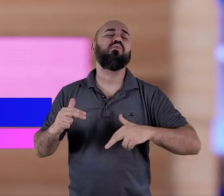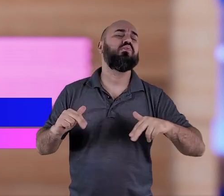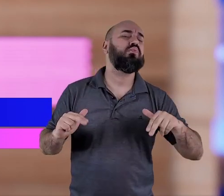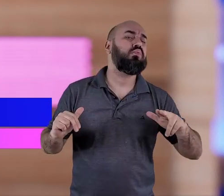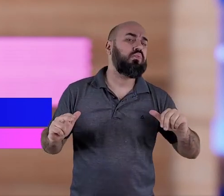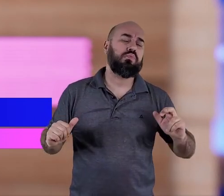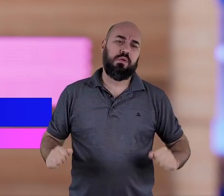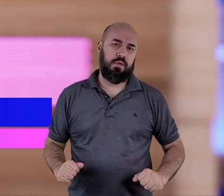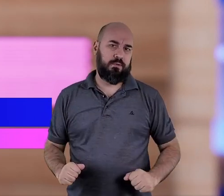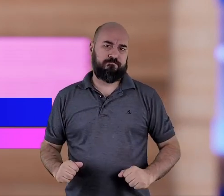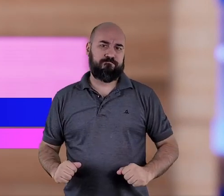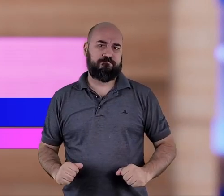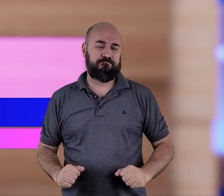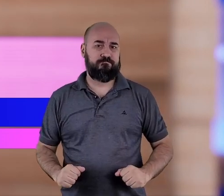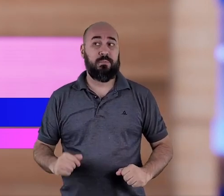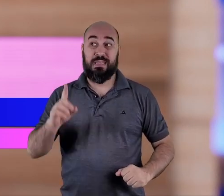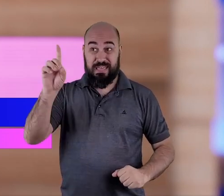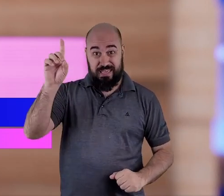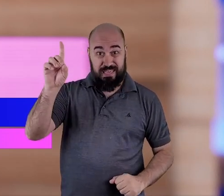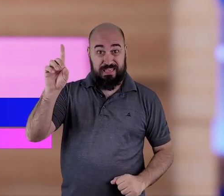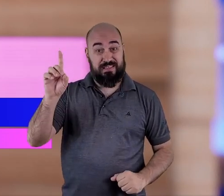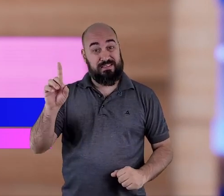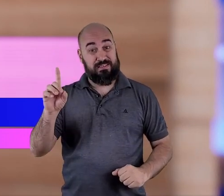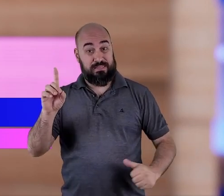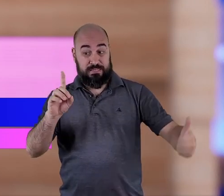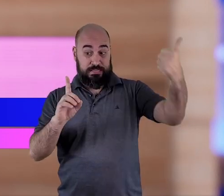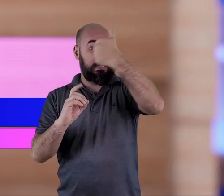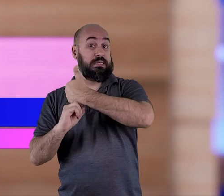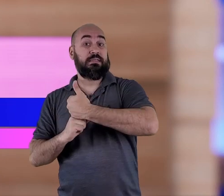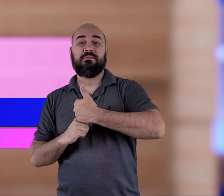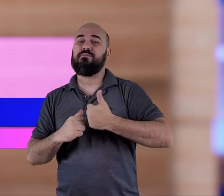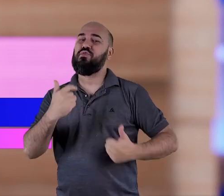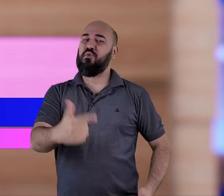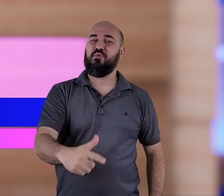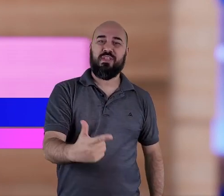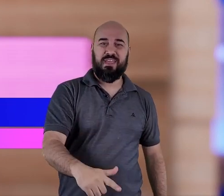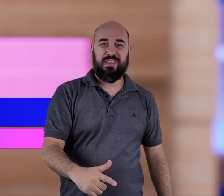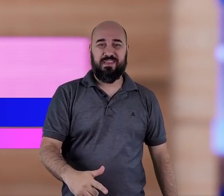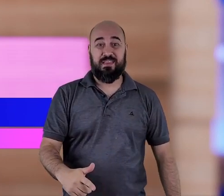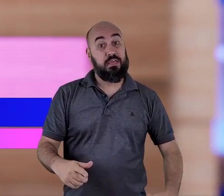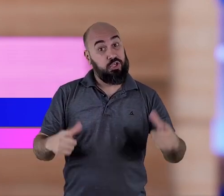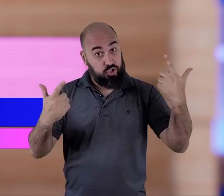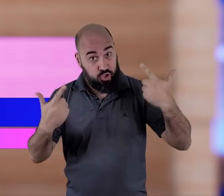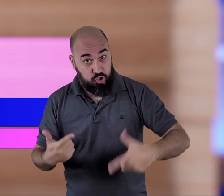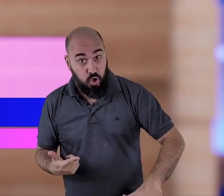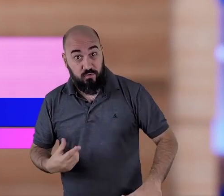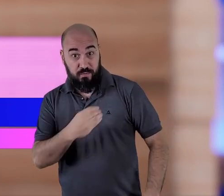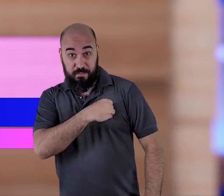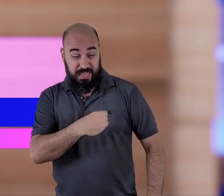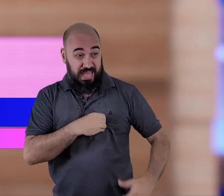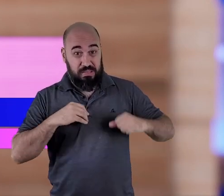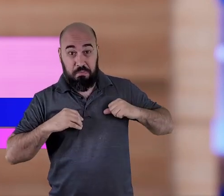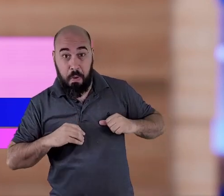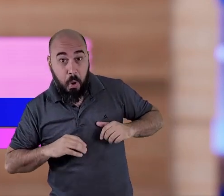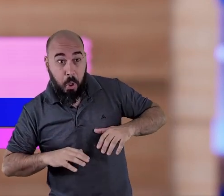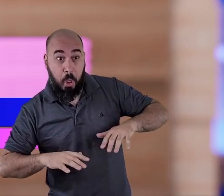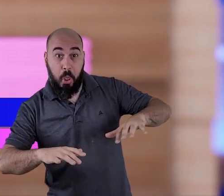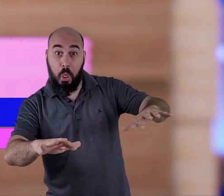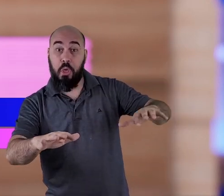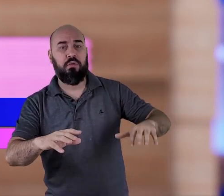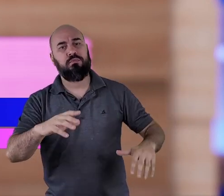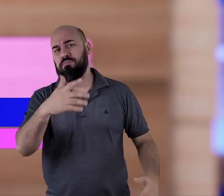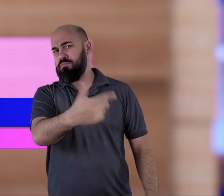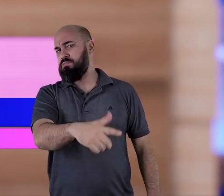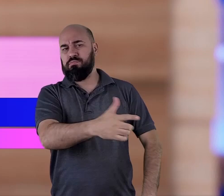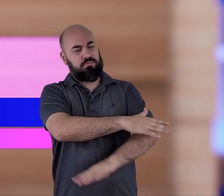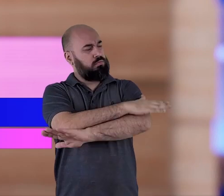substituído por outro. Nunca experimentaremos outra rebelião como essa que aconteceu no céu e